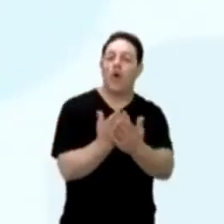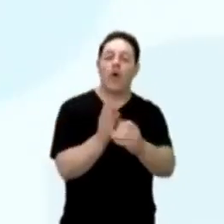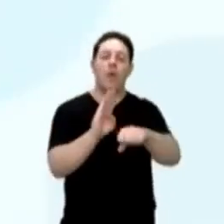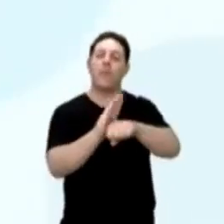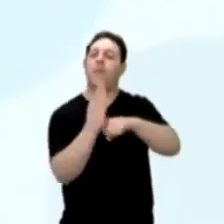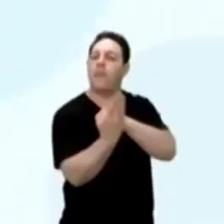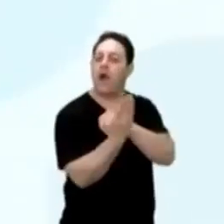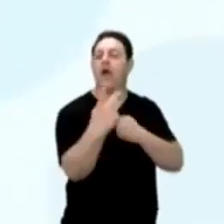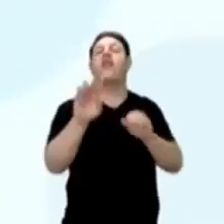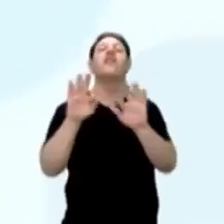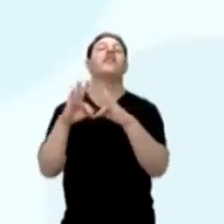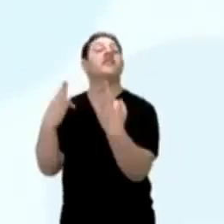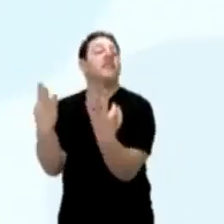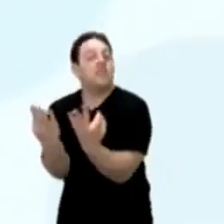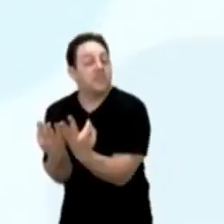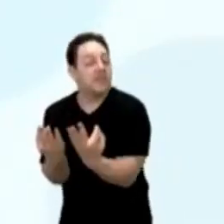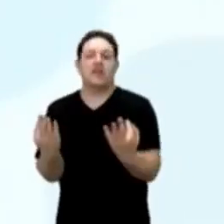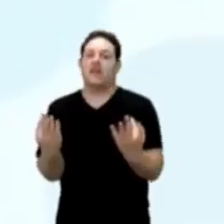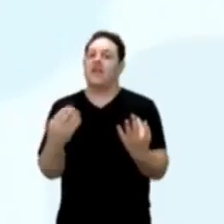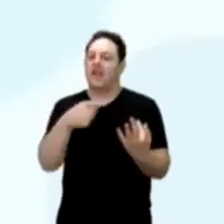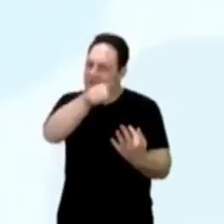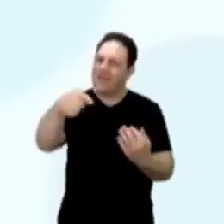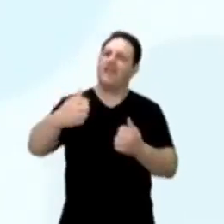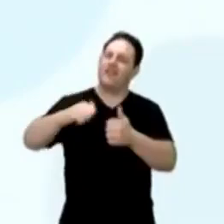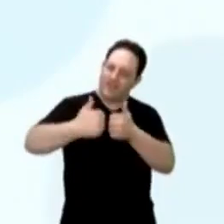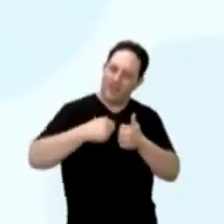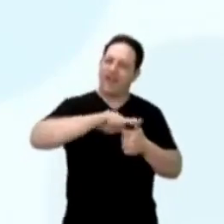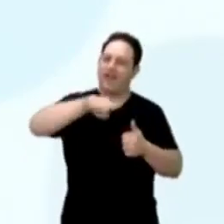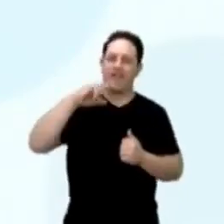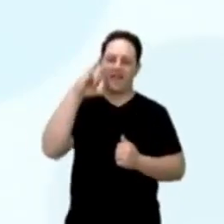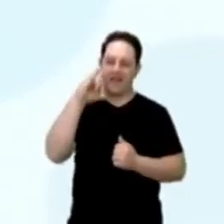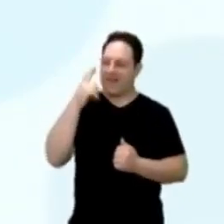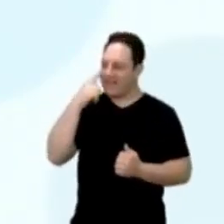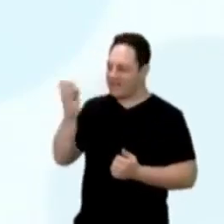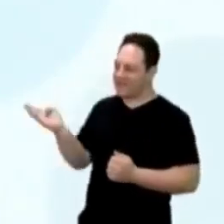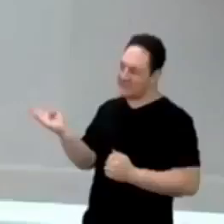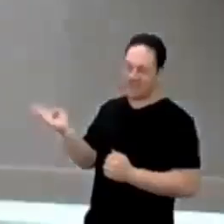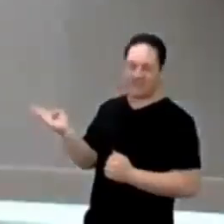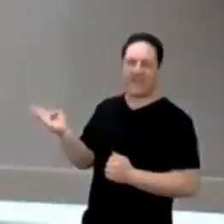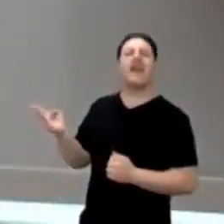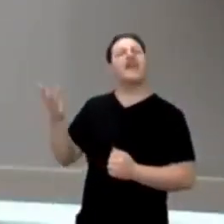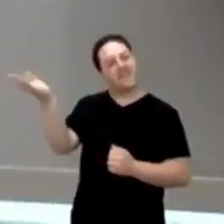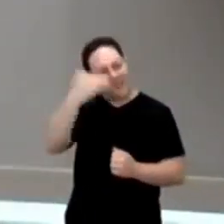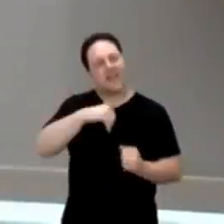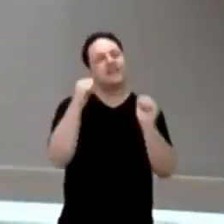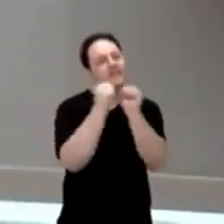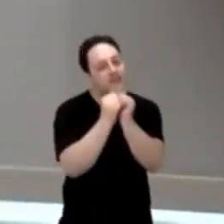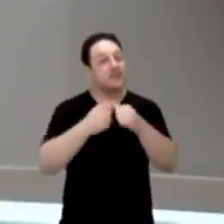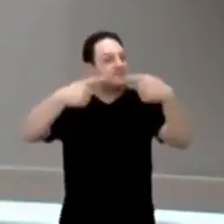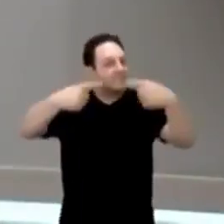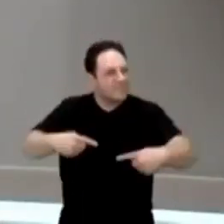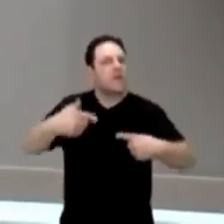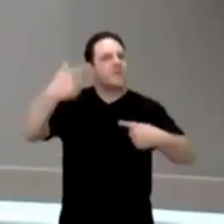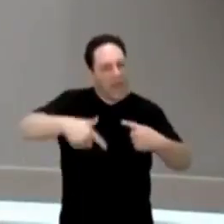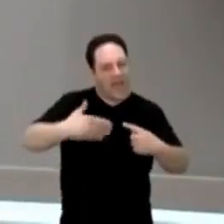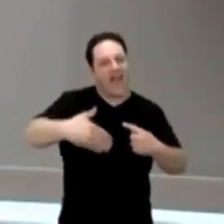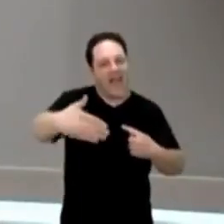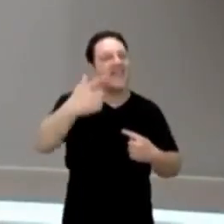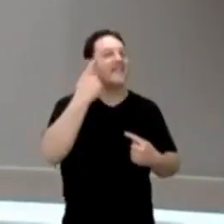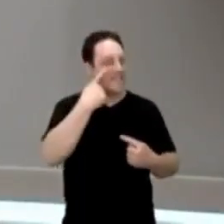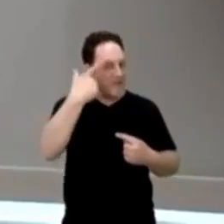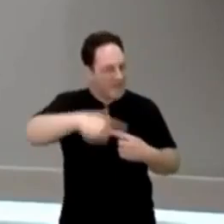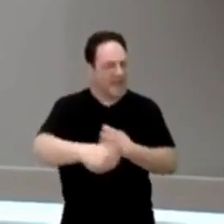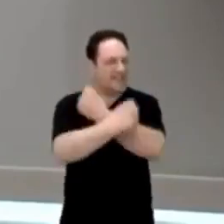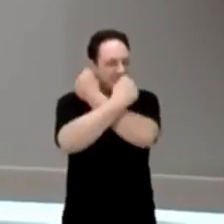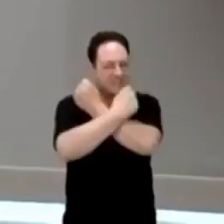da sua família. É, então, siga nossas redes e acompanhe as próximas jornadas e gincanas que estão por vir. Ainda tem muita Jornada X